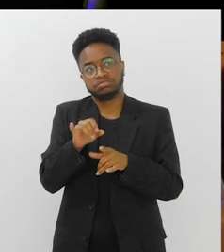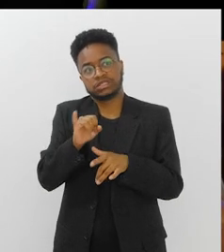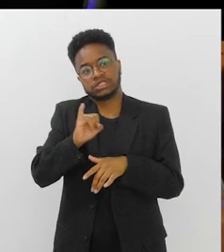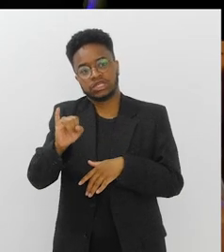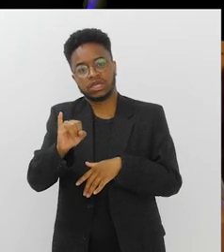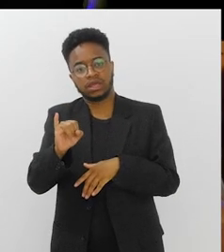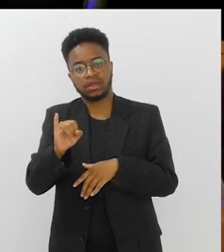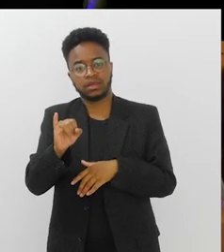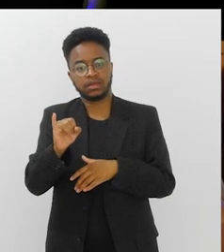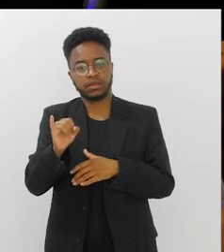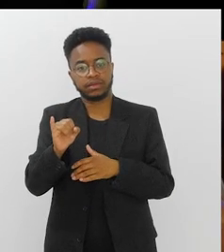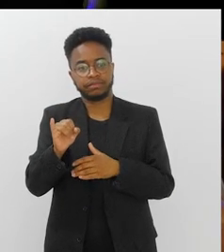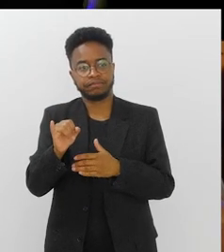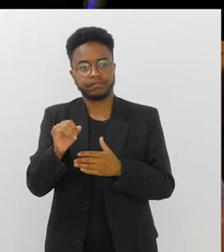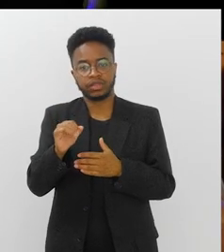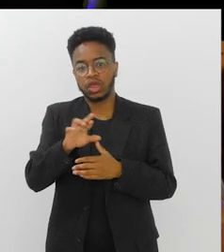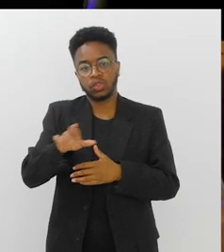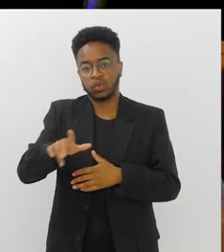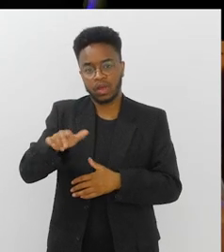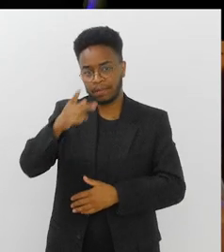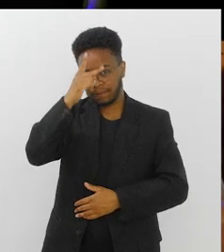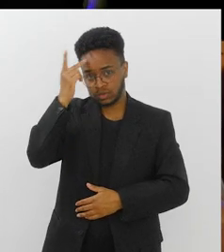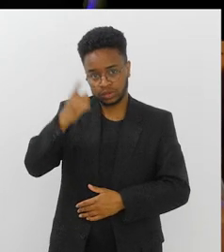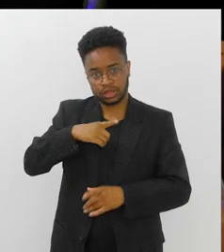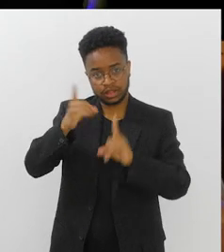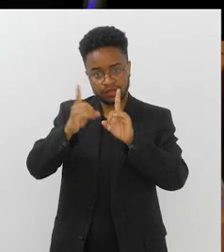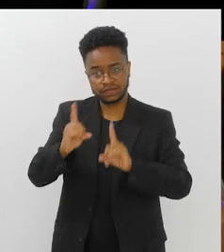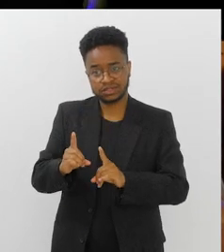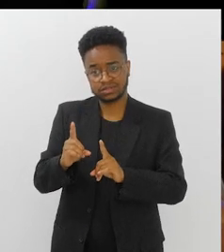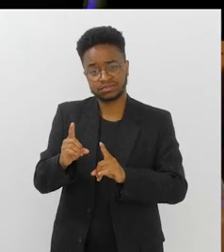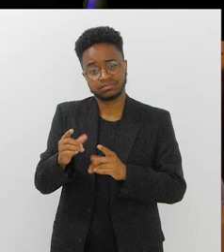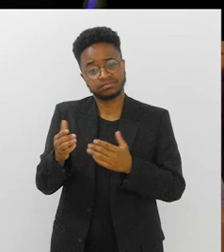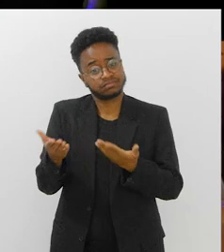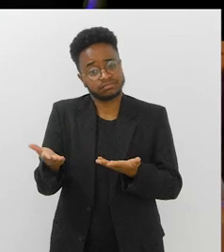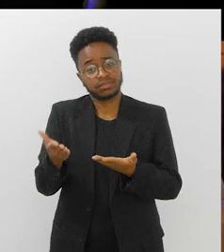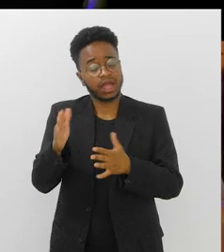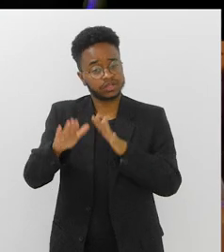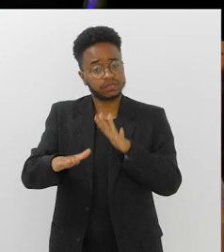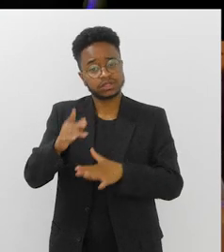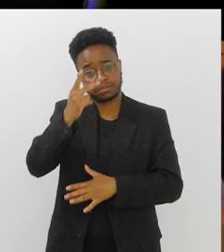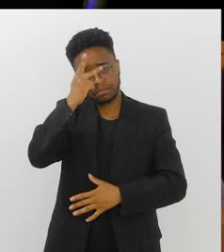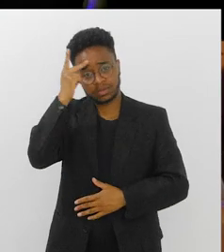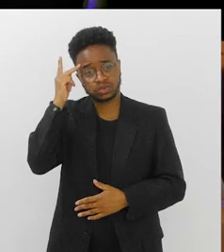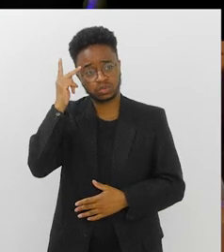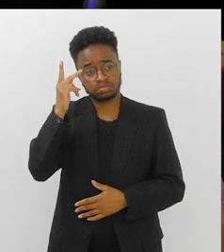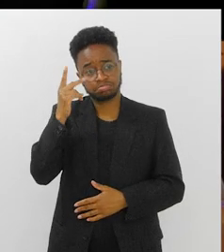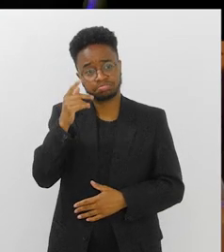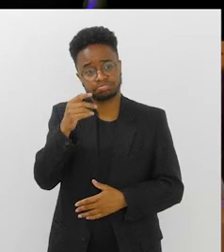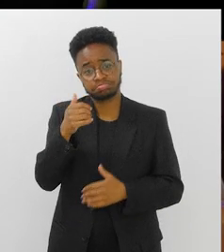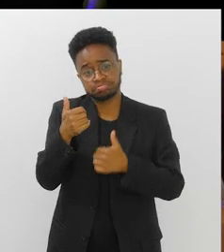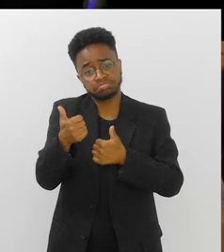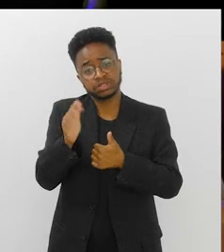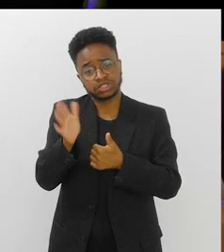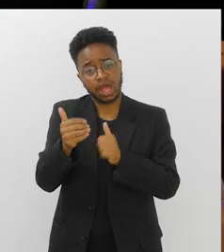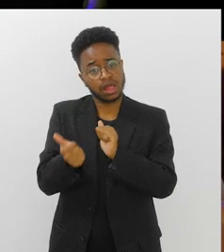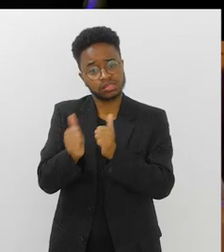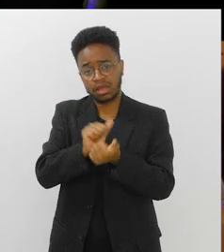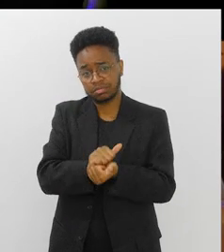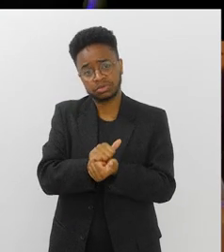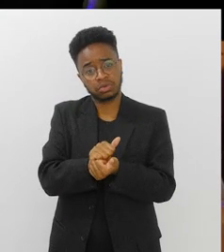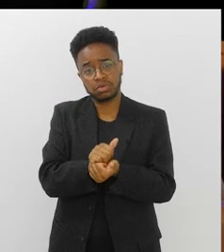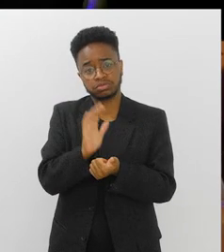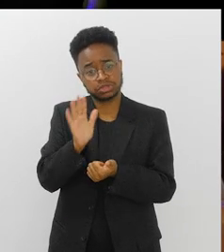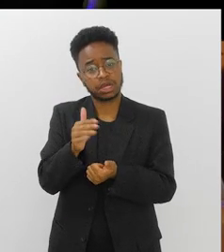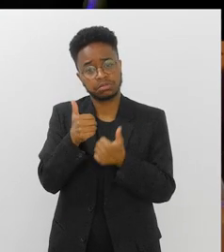tivessem eh Se não fossem pessoas com deficiência tem gente que já se adaptou àquilo